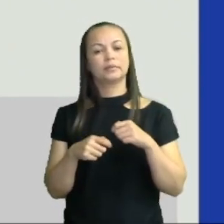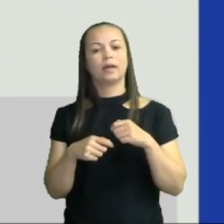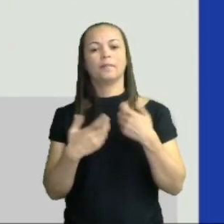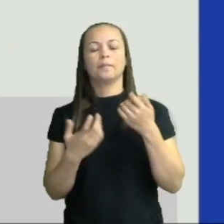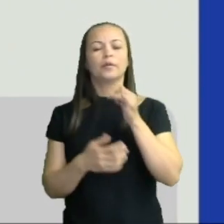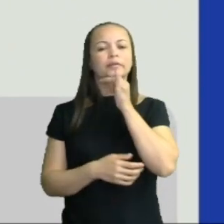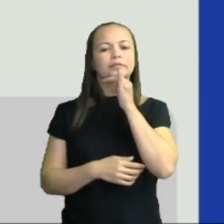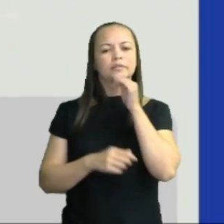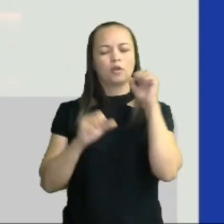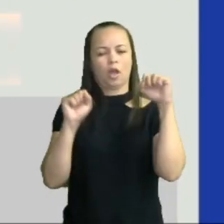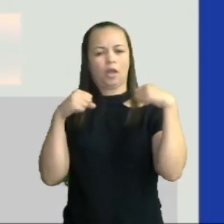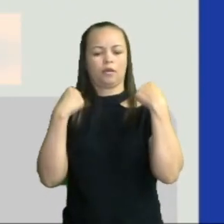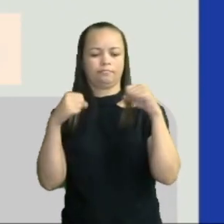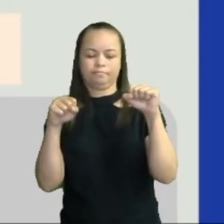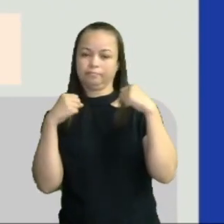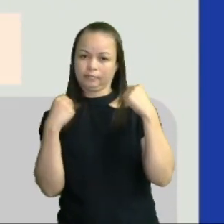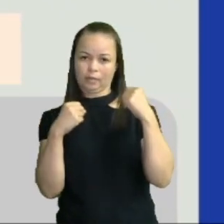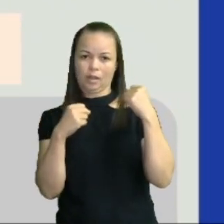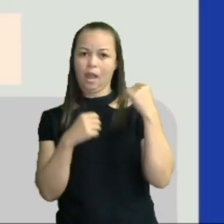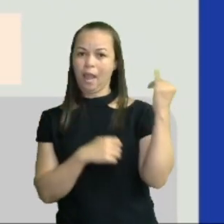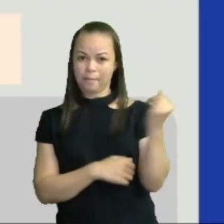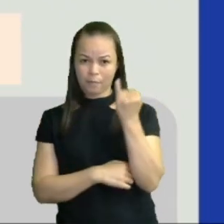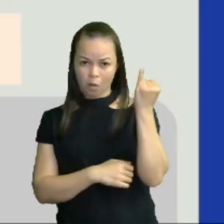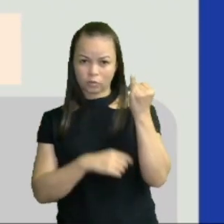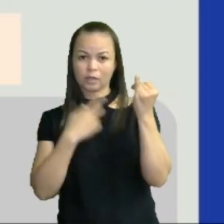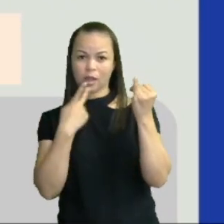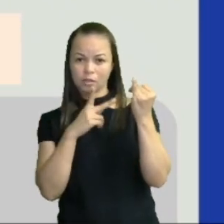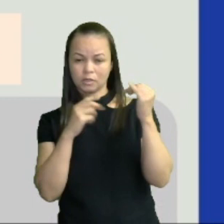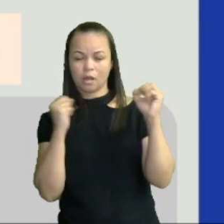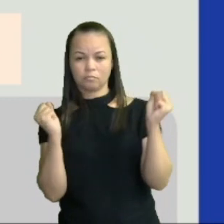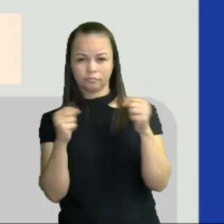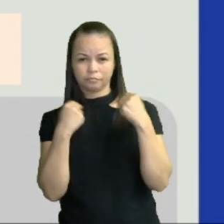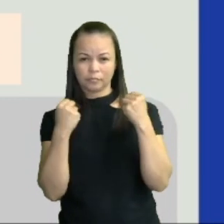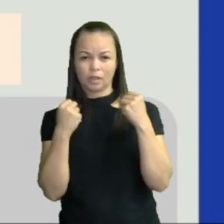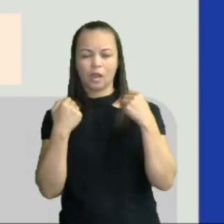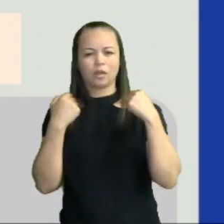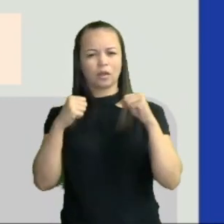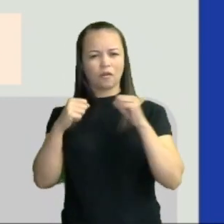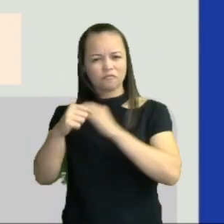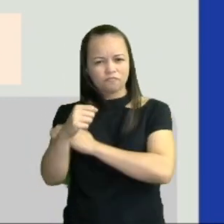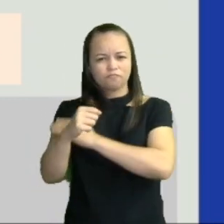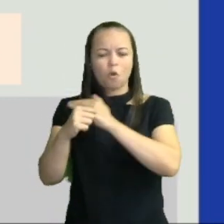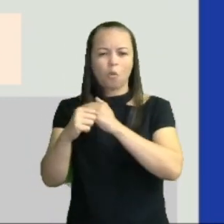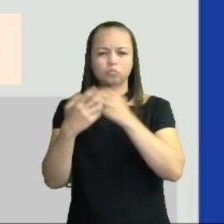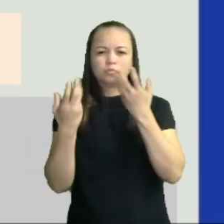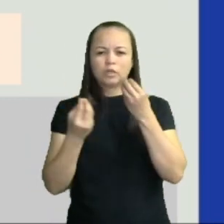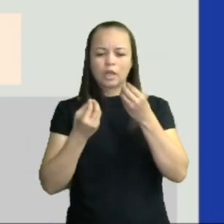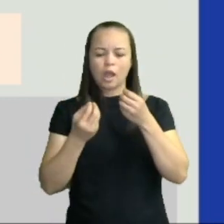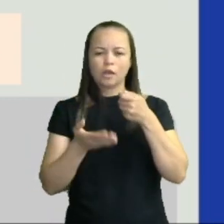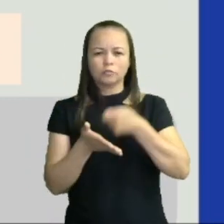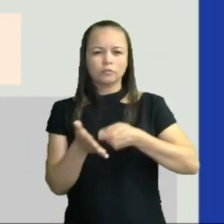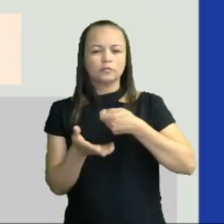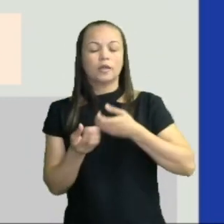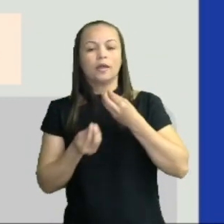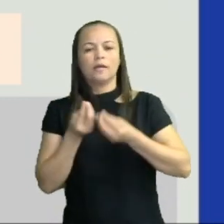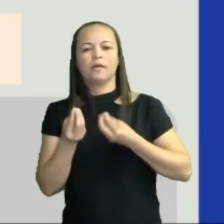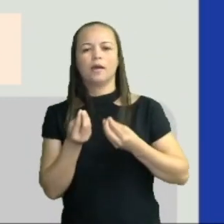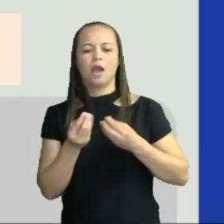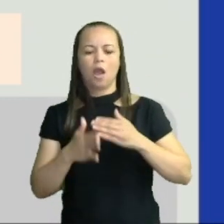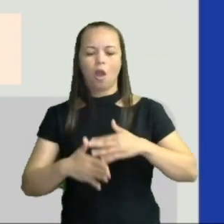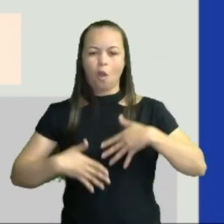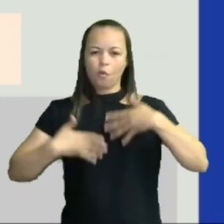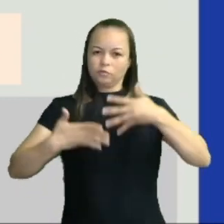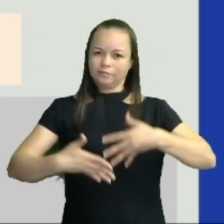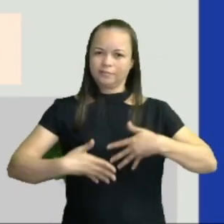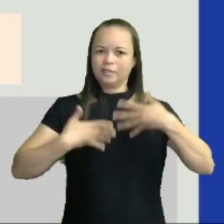físicas. Você sabe qual a importância das atividades físicas? Ela aumenta a força e a resistência, aumenta a autoestima, ajuda